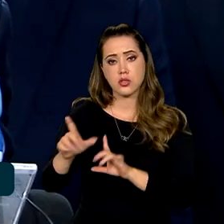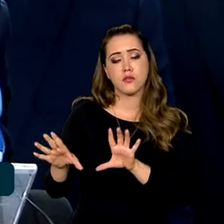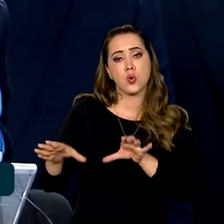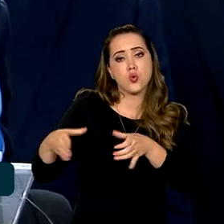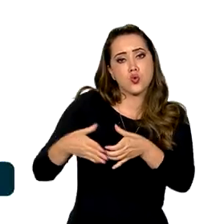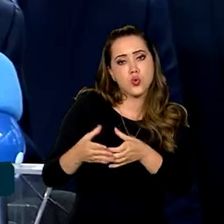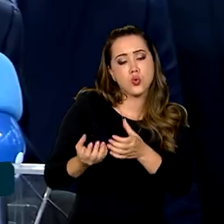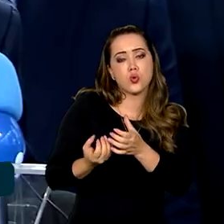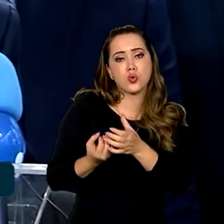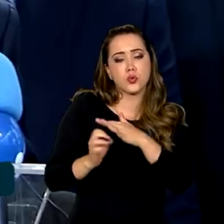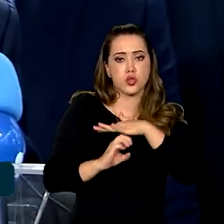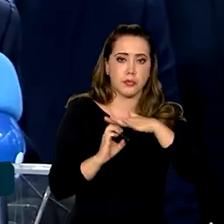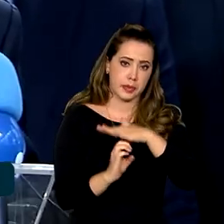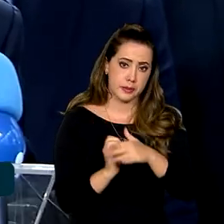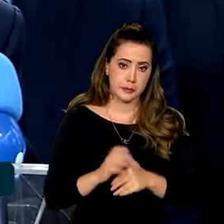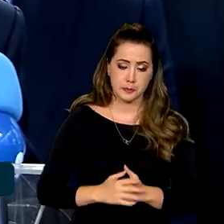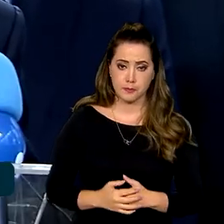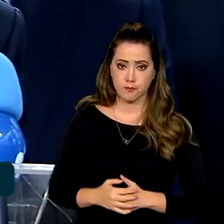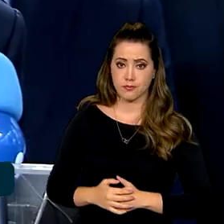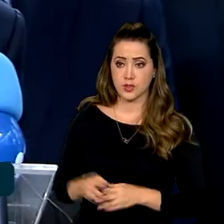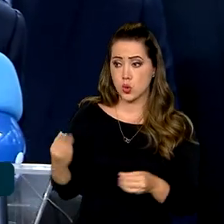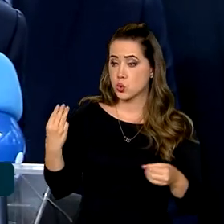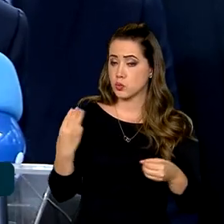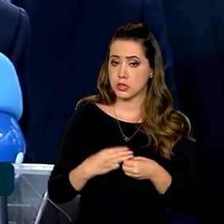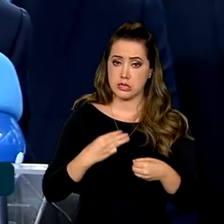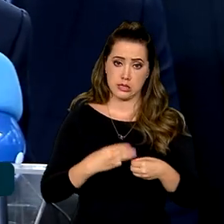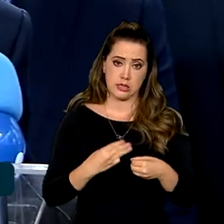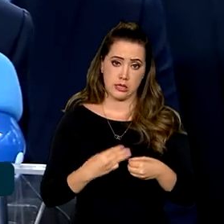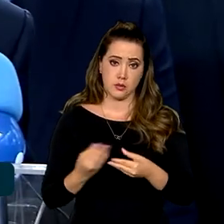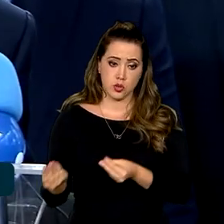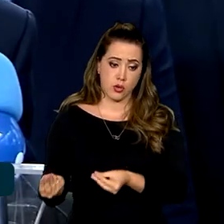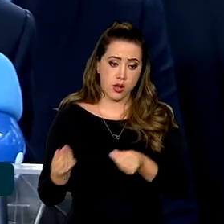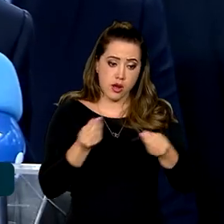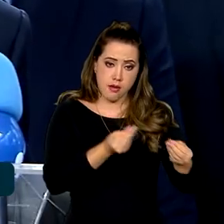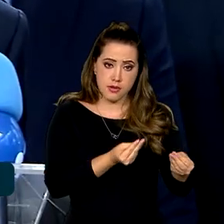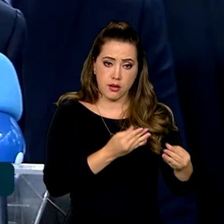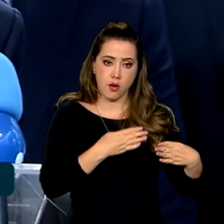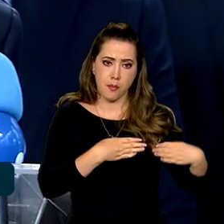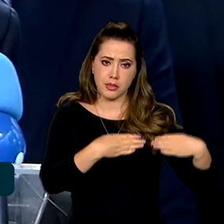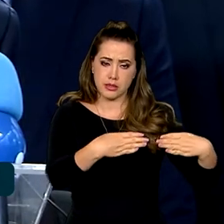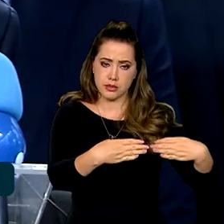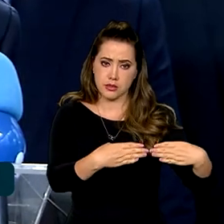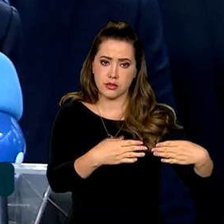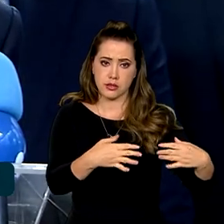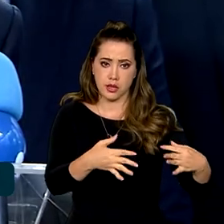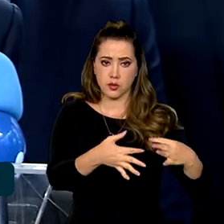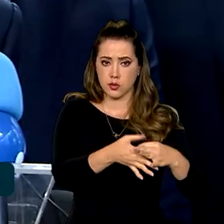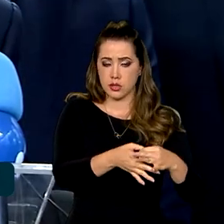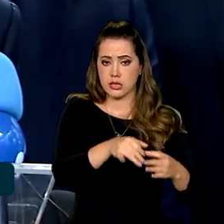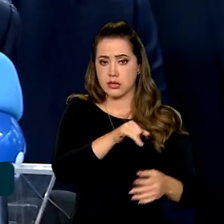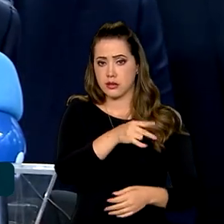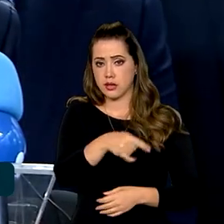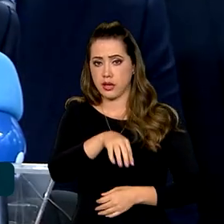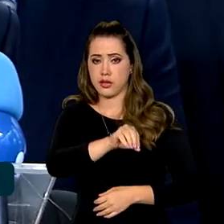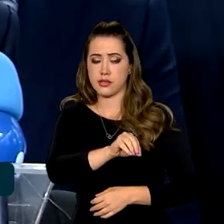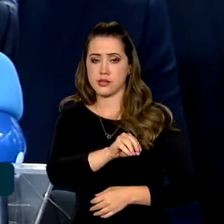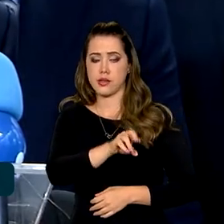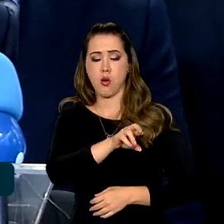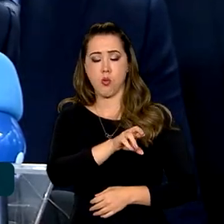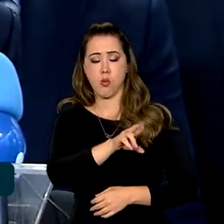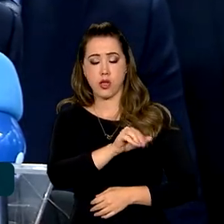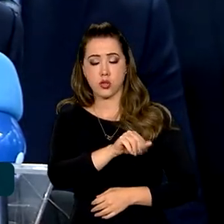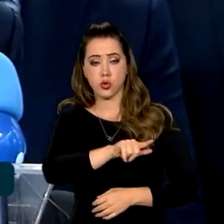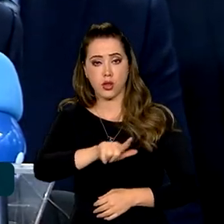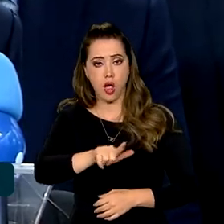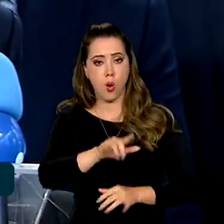setor produtivo. Os municípios estão encaminhando ao Ministério da Integração Regional os